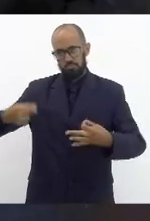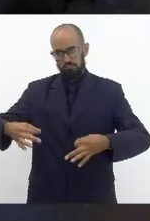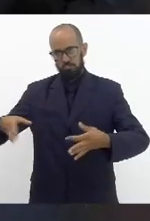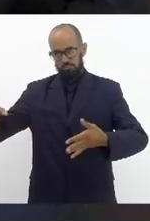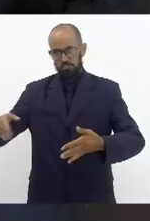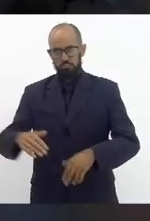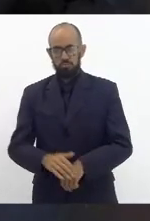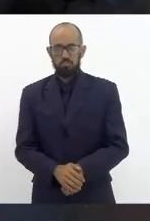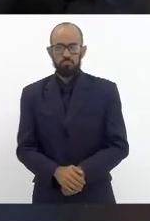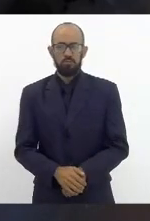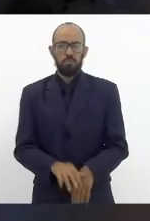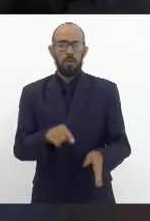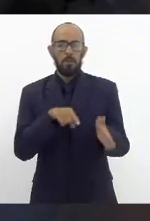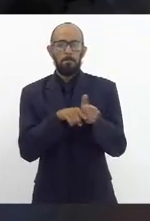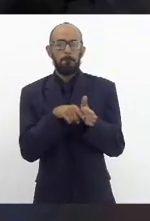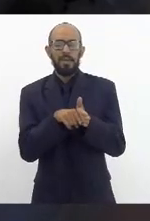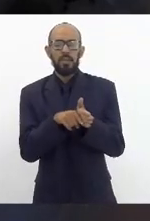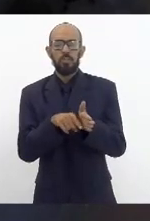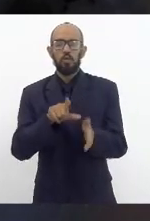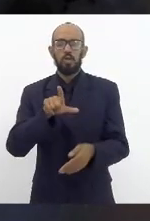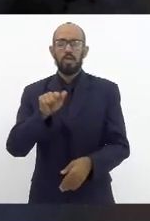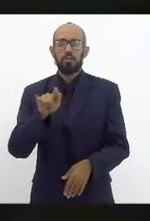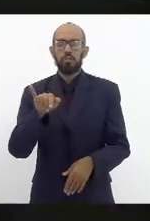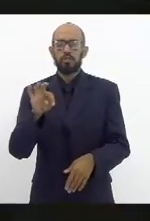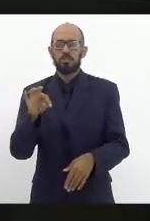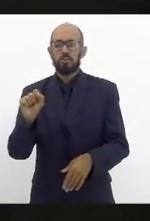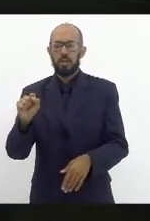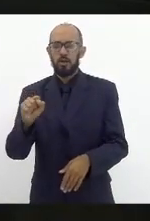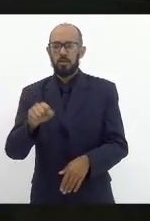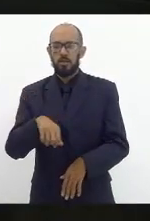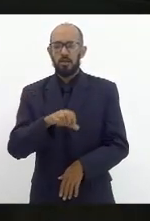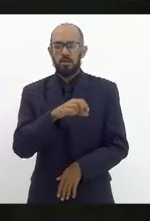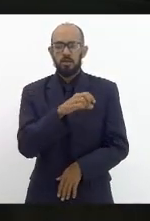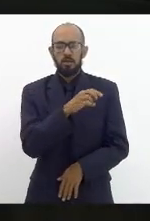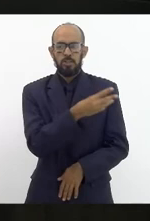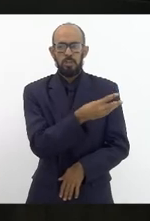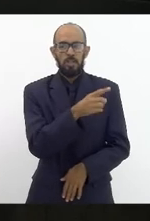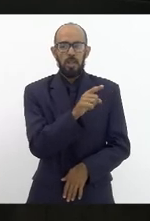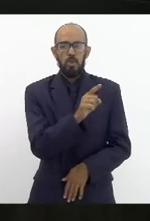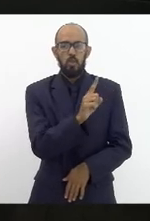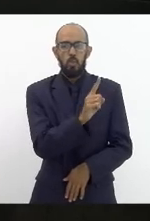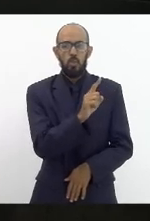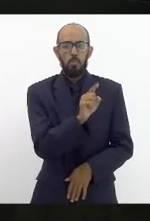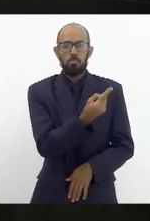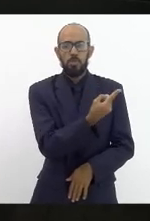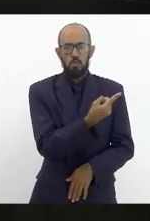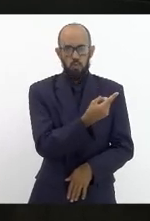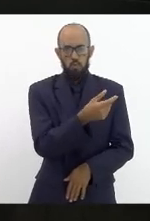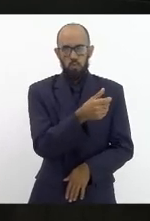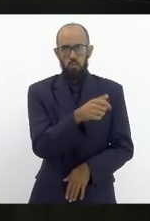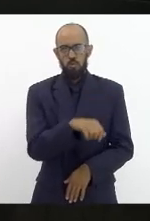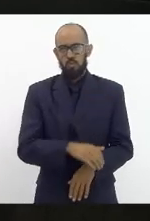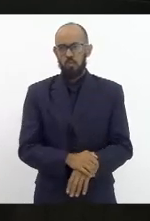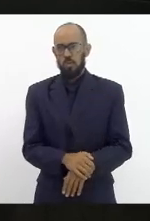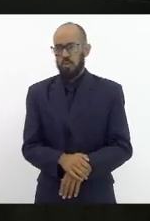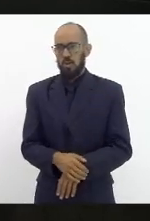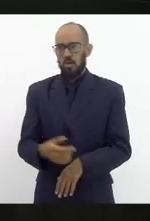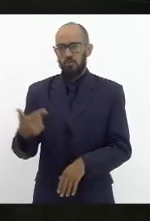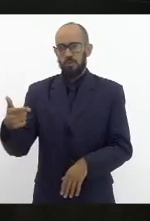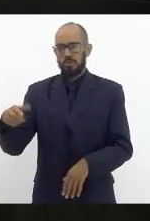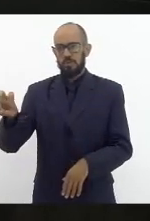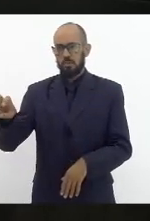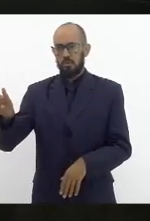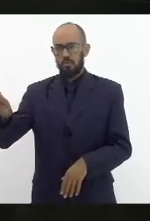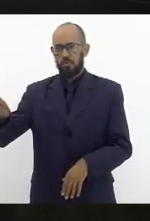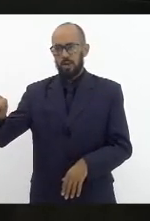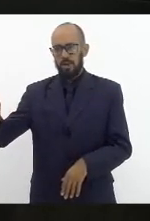Vamos lá, perito legista. Inscritos, 31.010. Vagas para o concurso oferecidas no edital 25, vagas